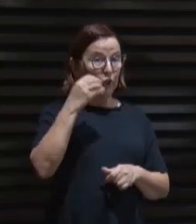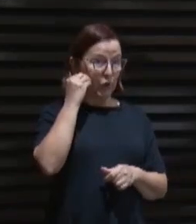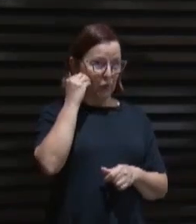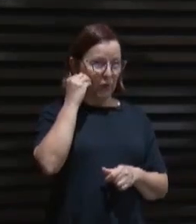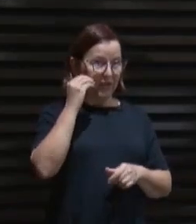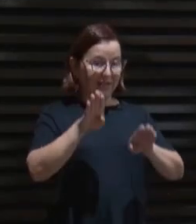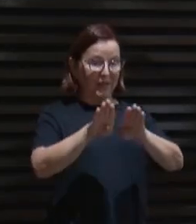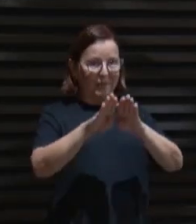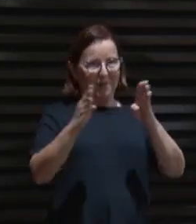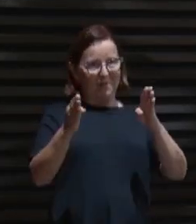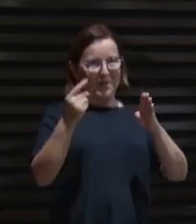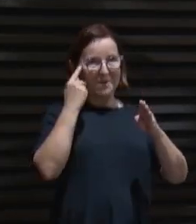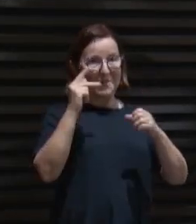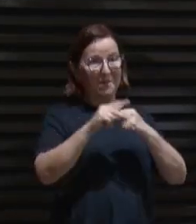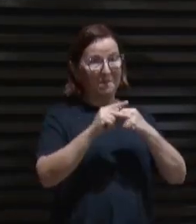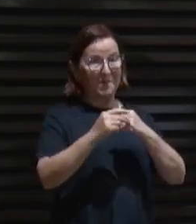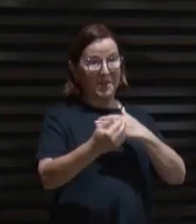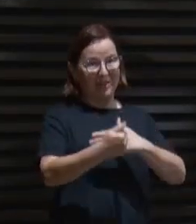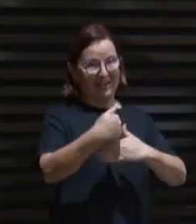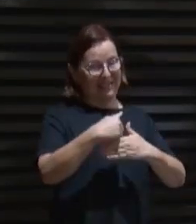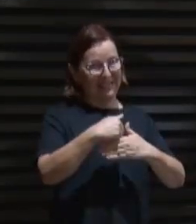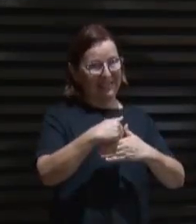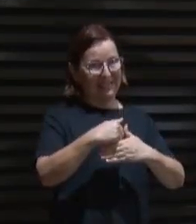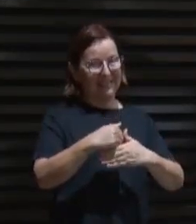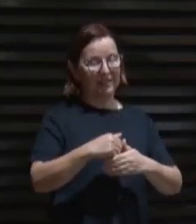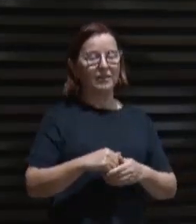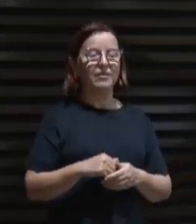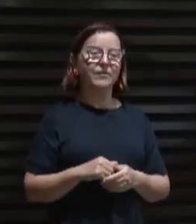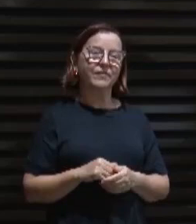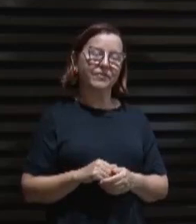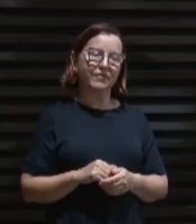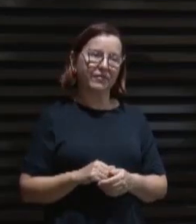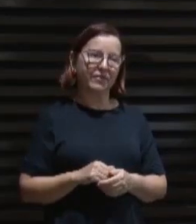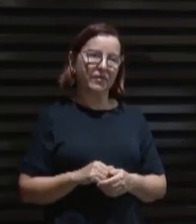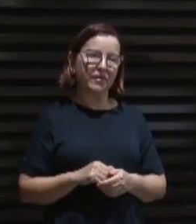portas. É ele que era amigo. Porque ele